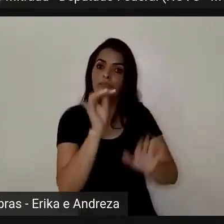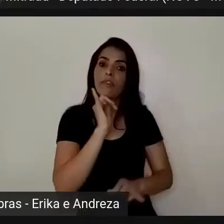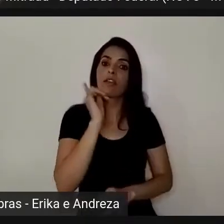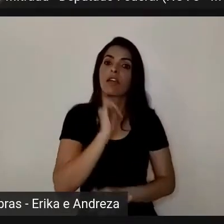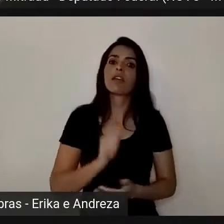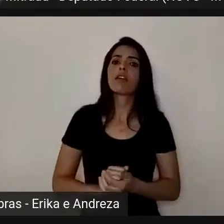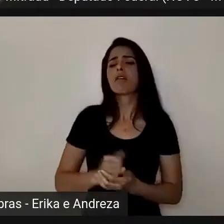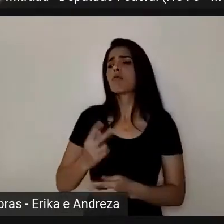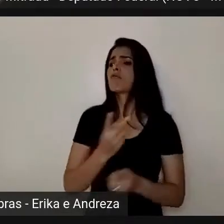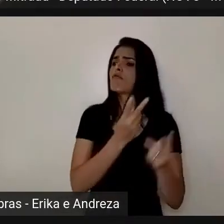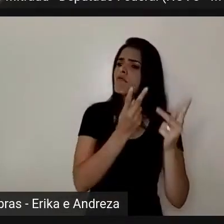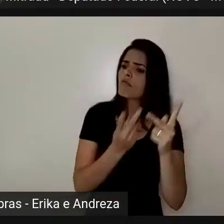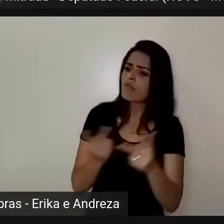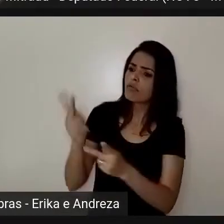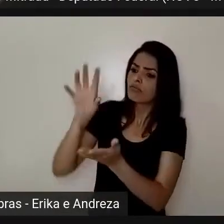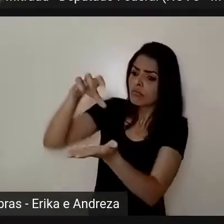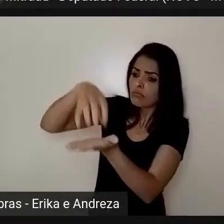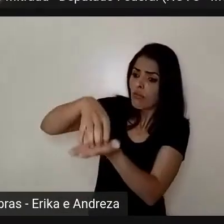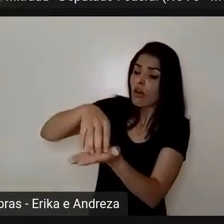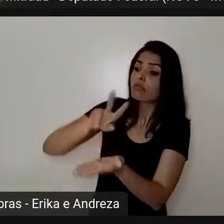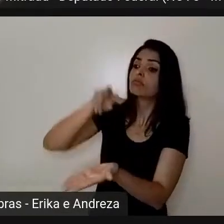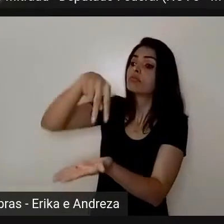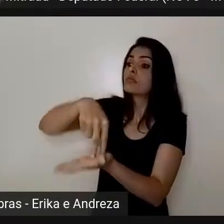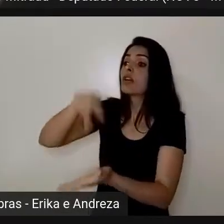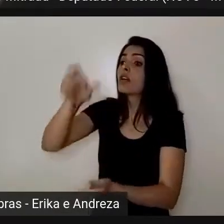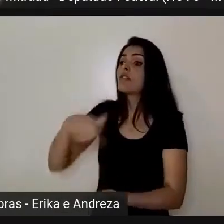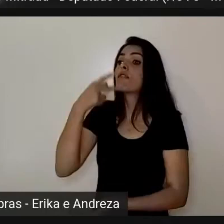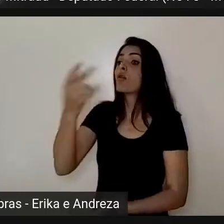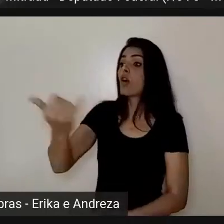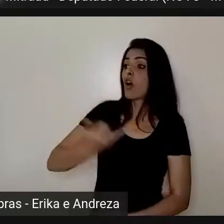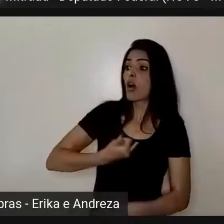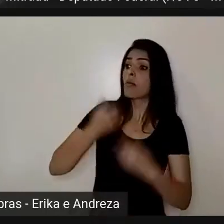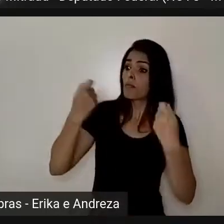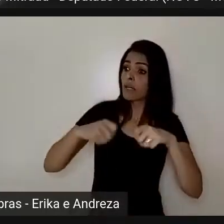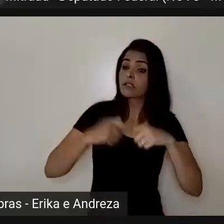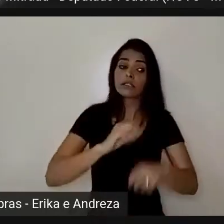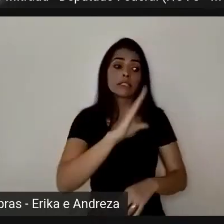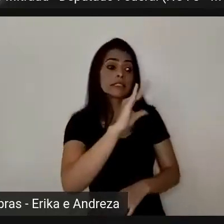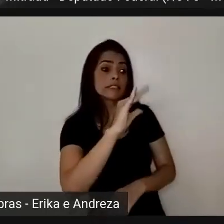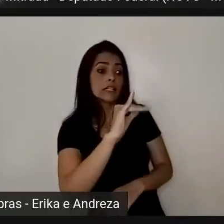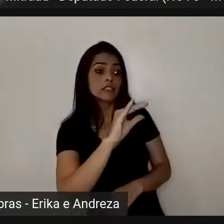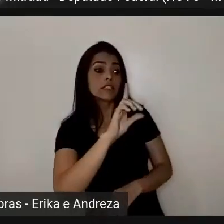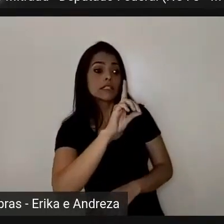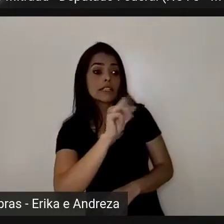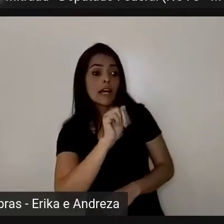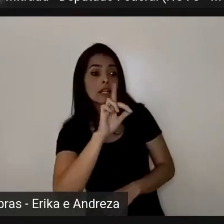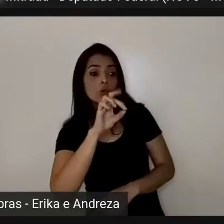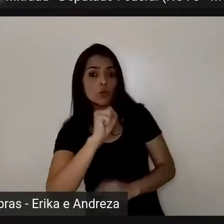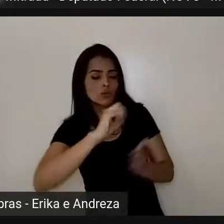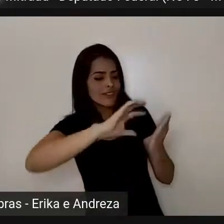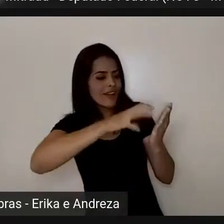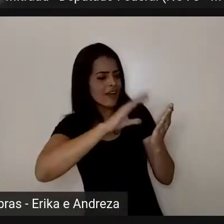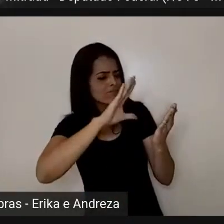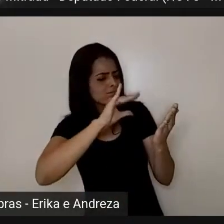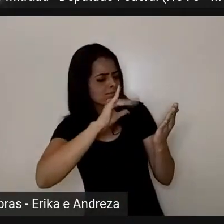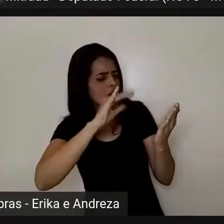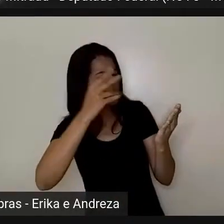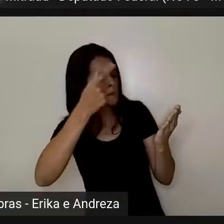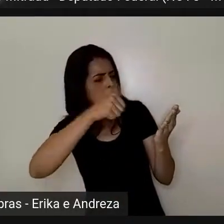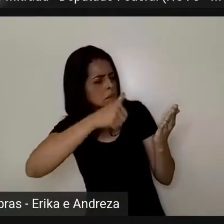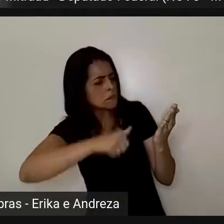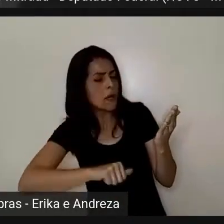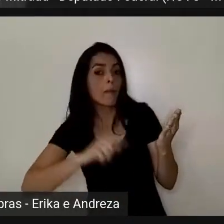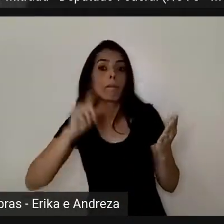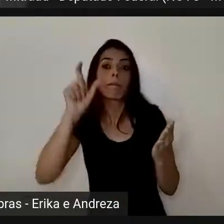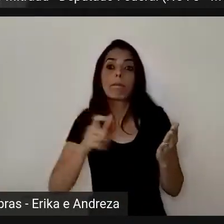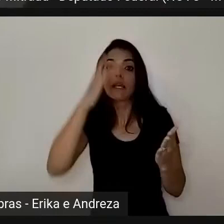um determinado órgão que me falaram, aqui a gente precisava muito de um cientista de dados, né, porque a gente está cada vez mais